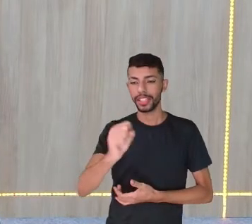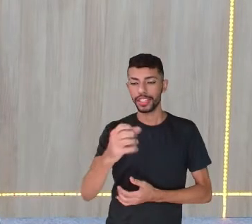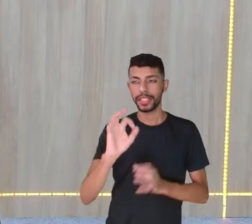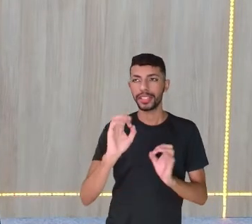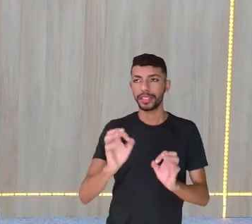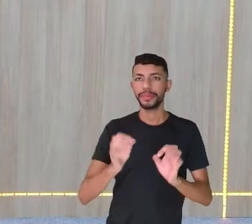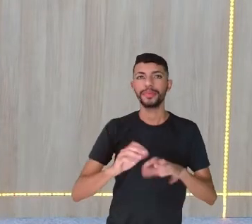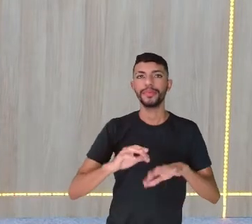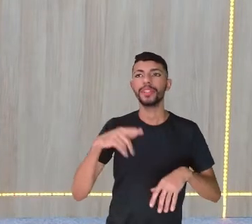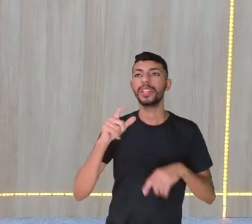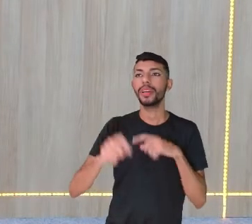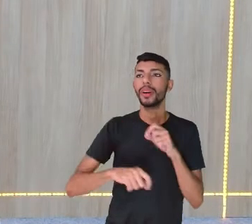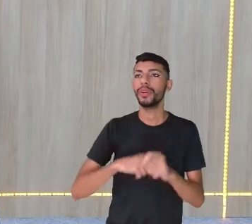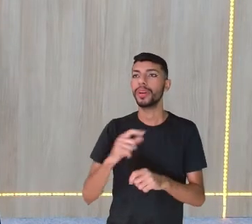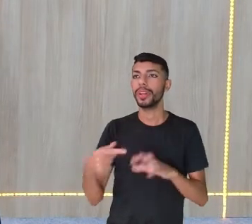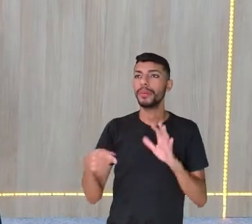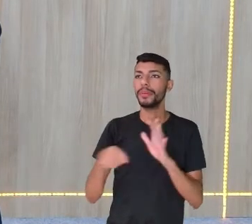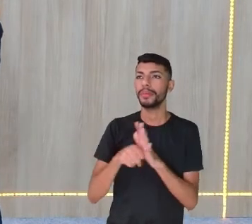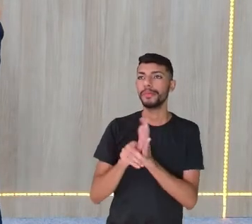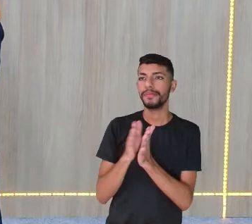terras para os portugueses e